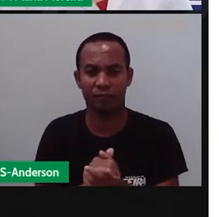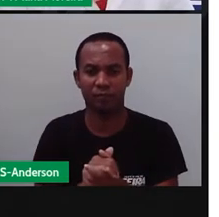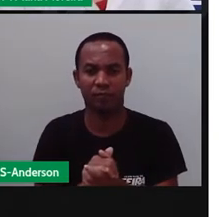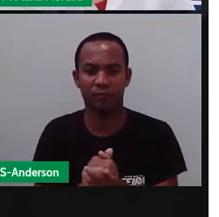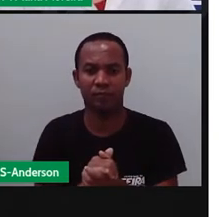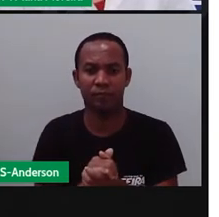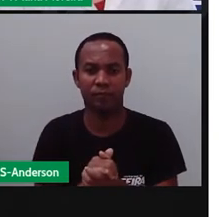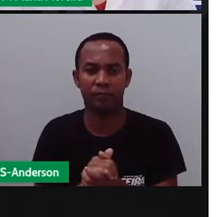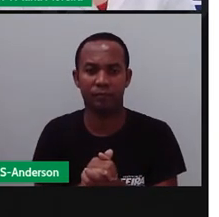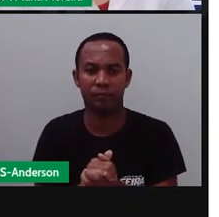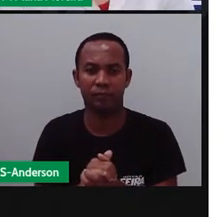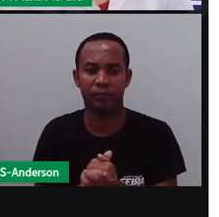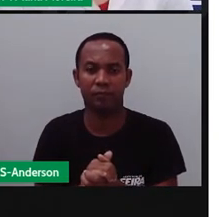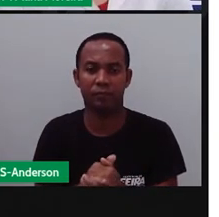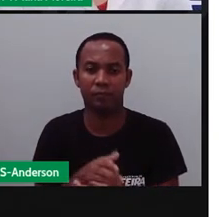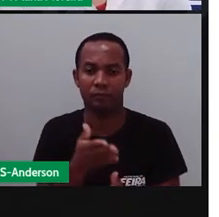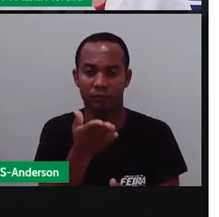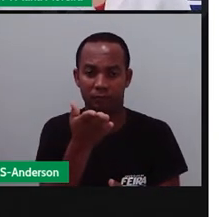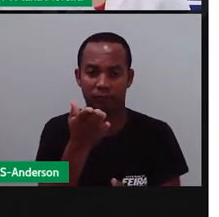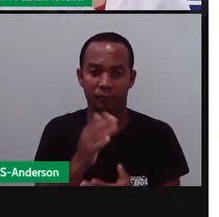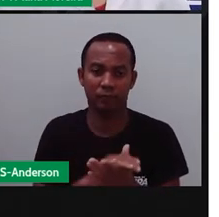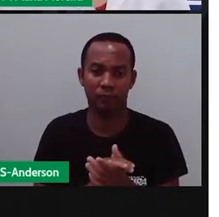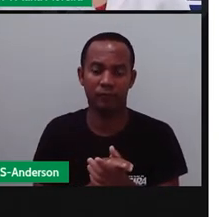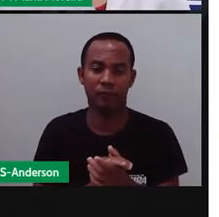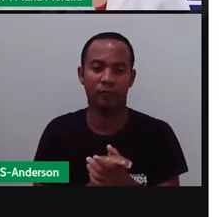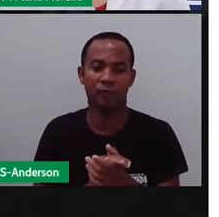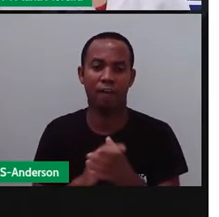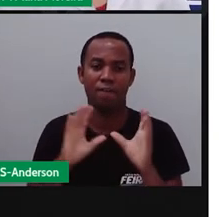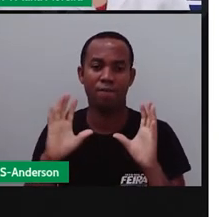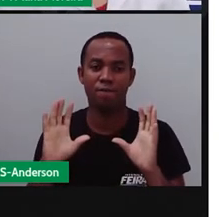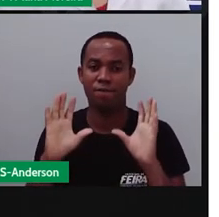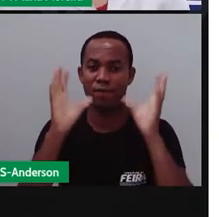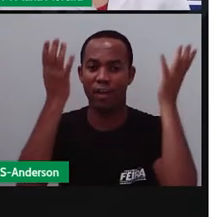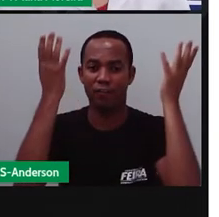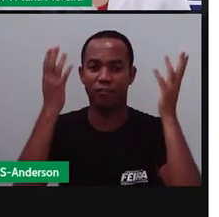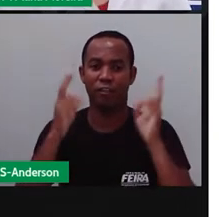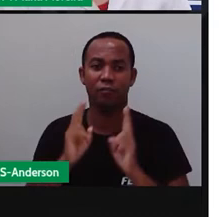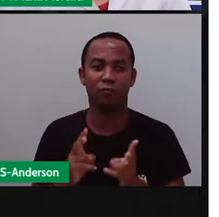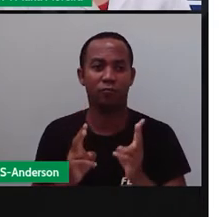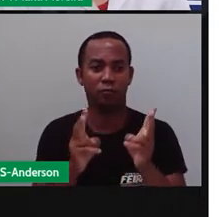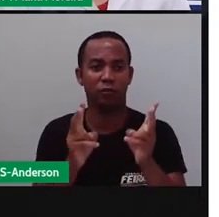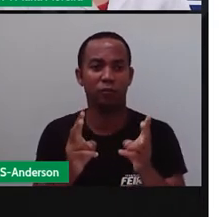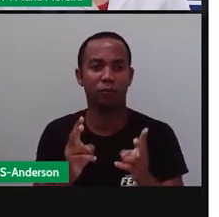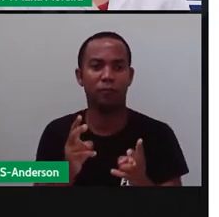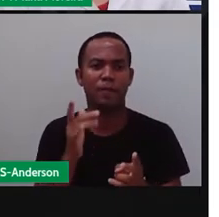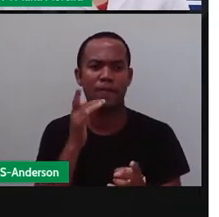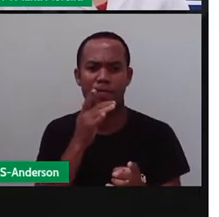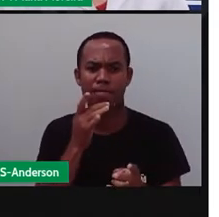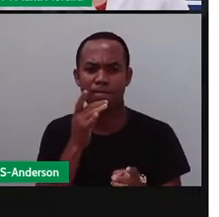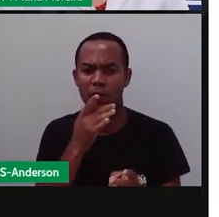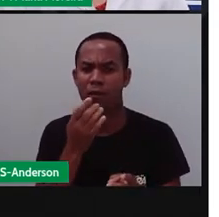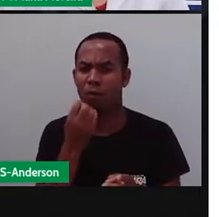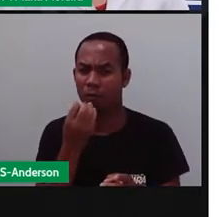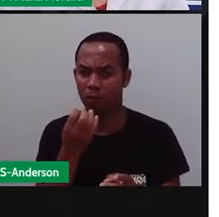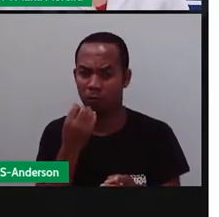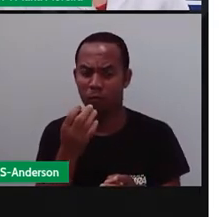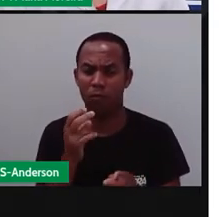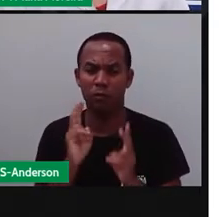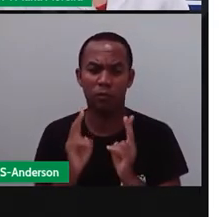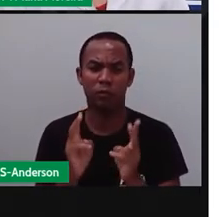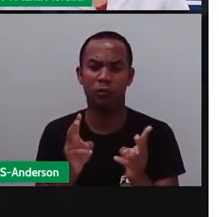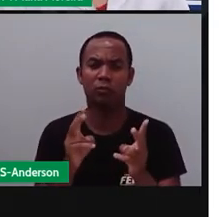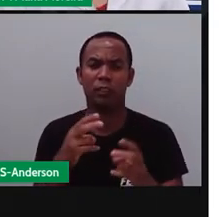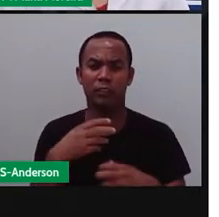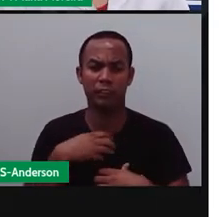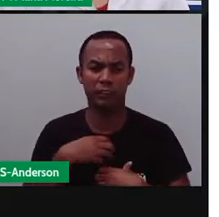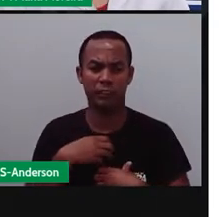Bom, para que as festas continuem a reforçar, né, o sentido, o